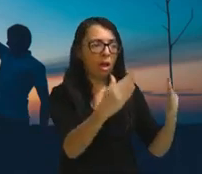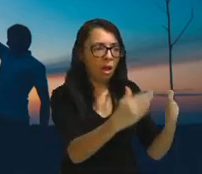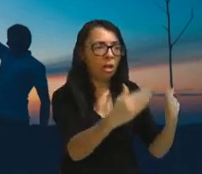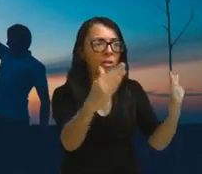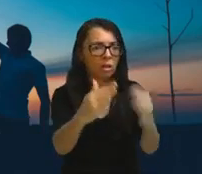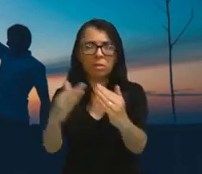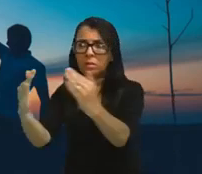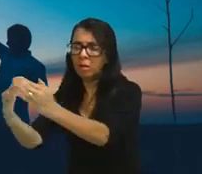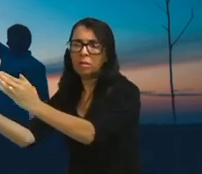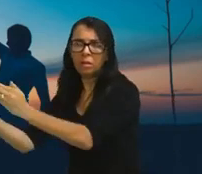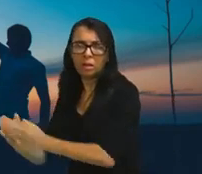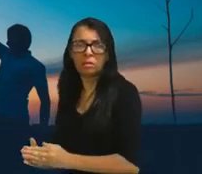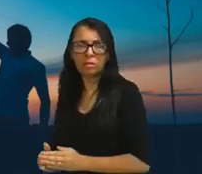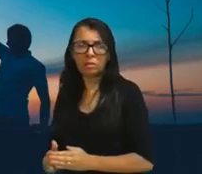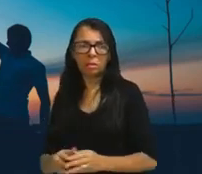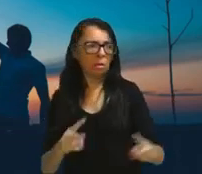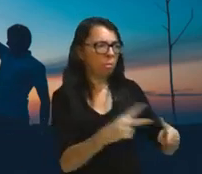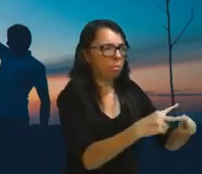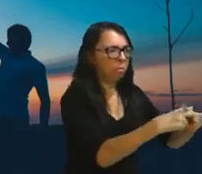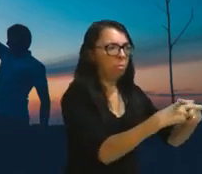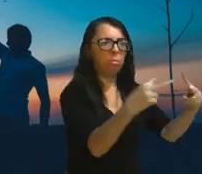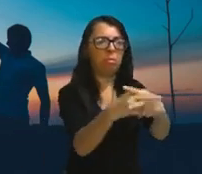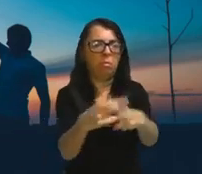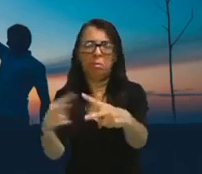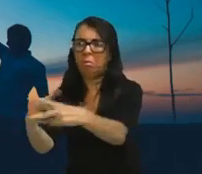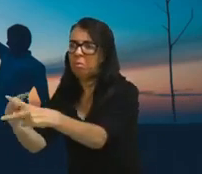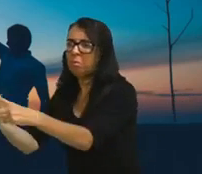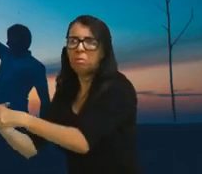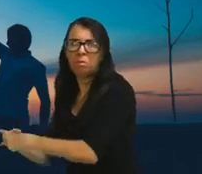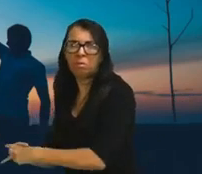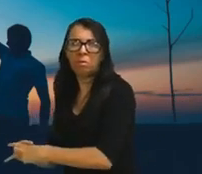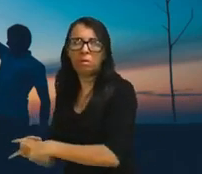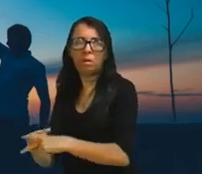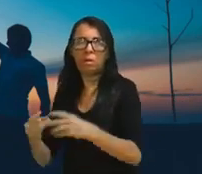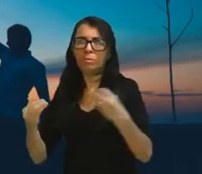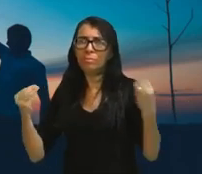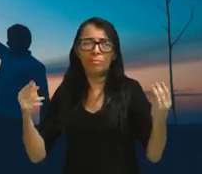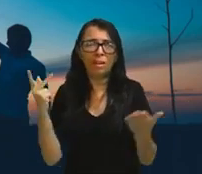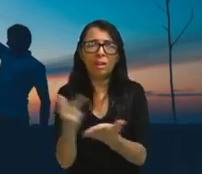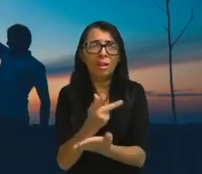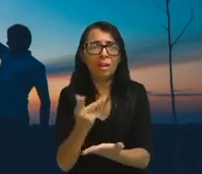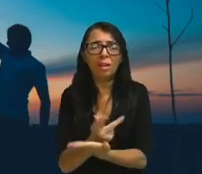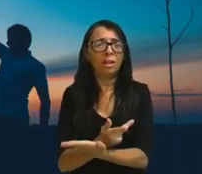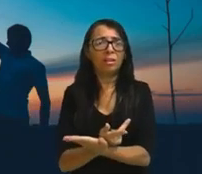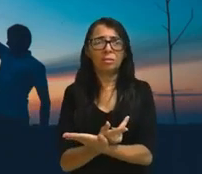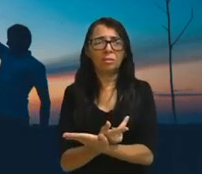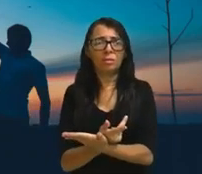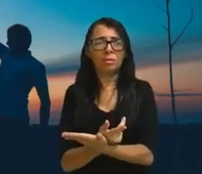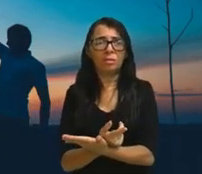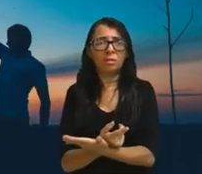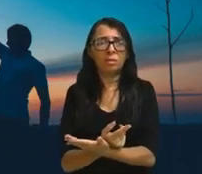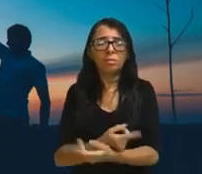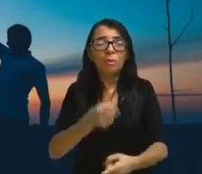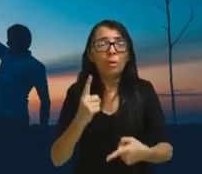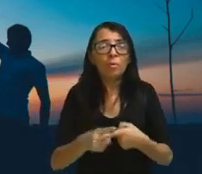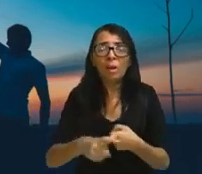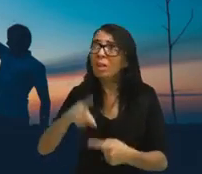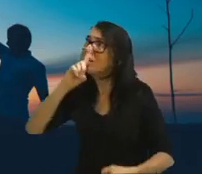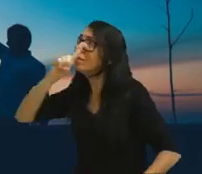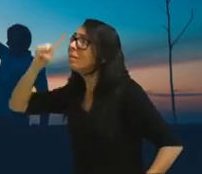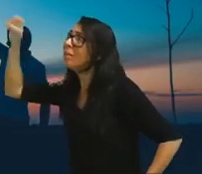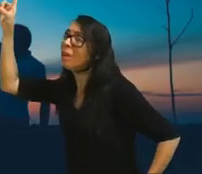outras, ao invés de colocar Deus na fundação, ao invés de pôr Deus como